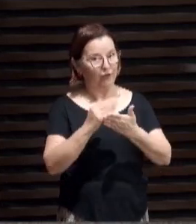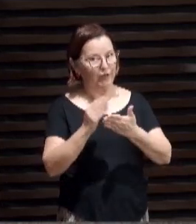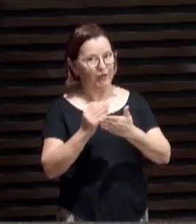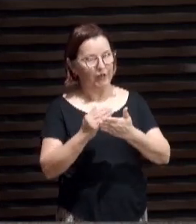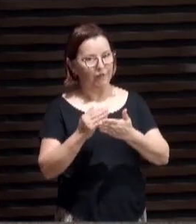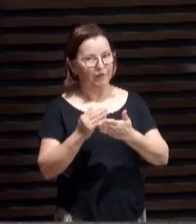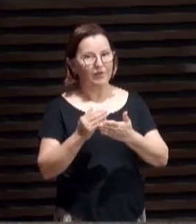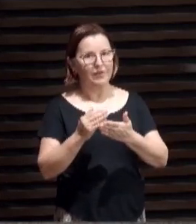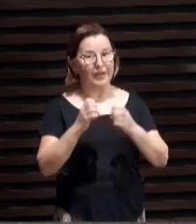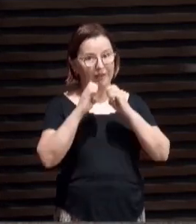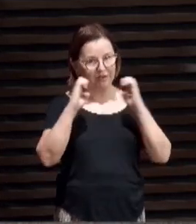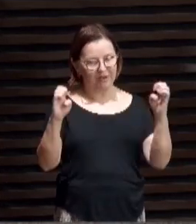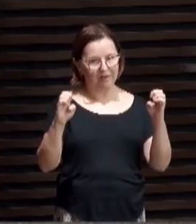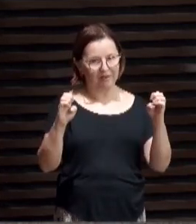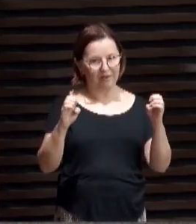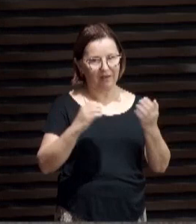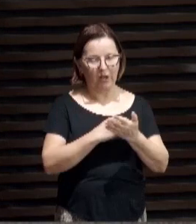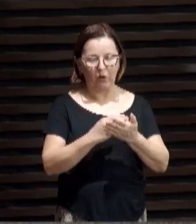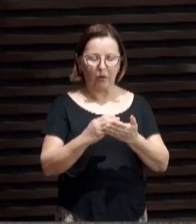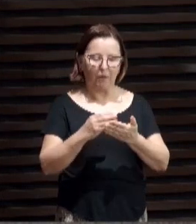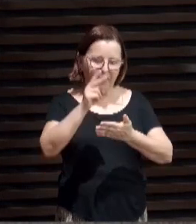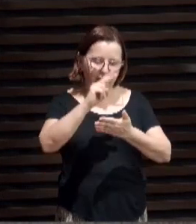Eu começo a ler, leio aqui um capítulo,